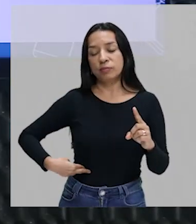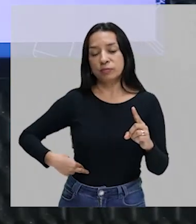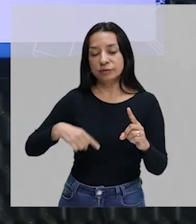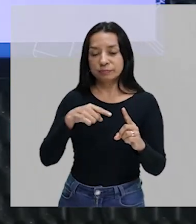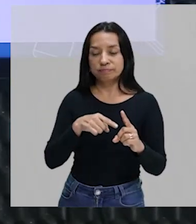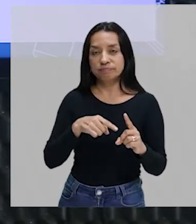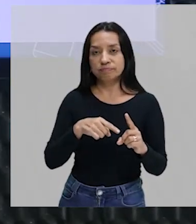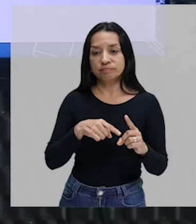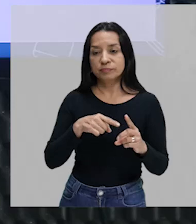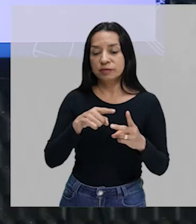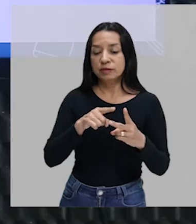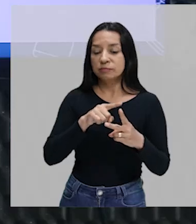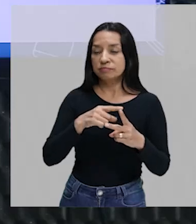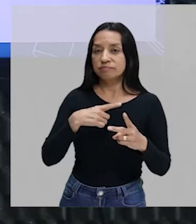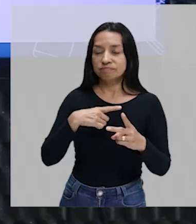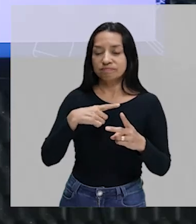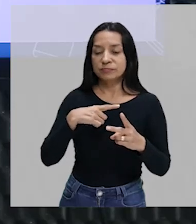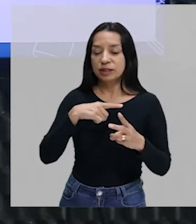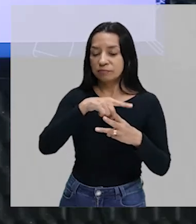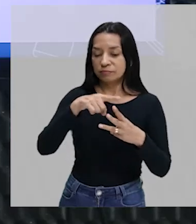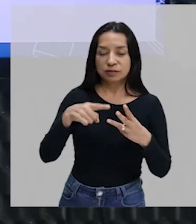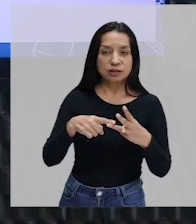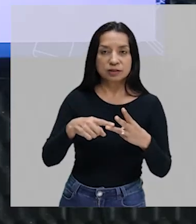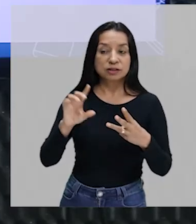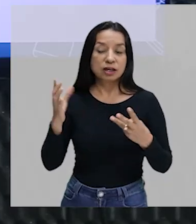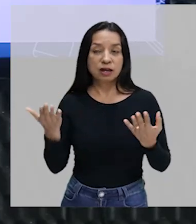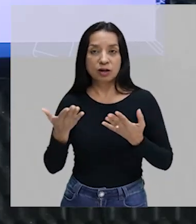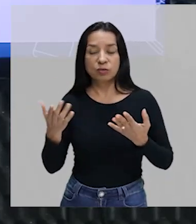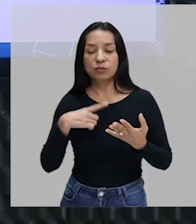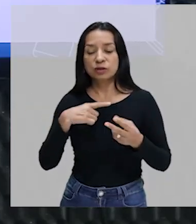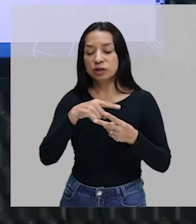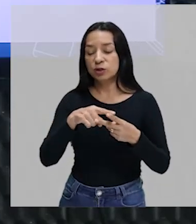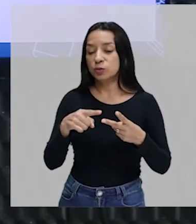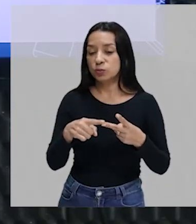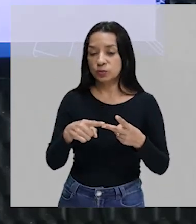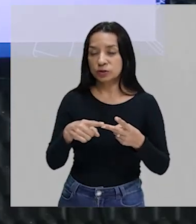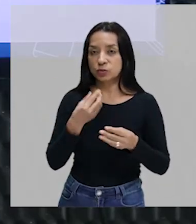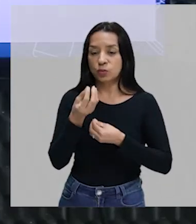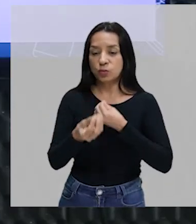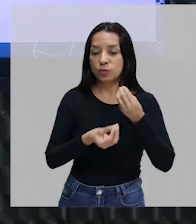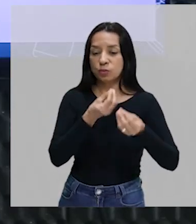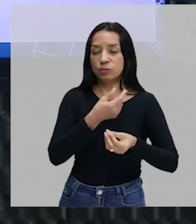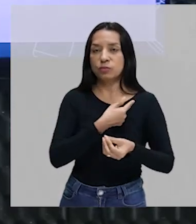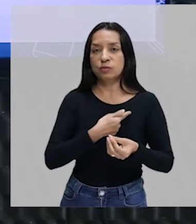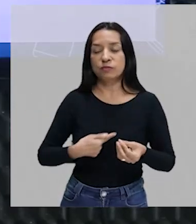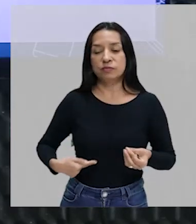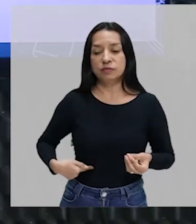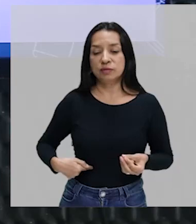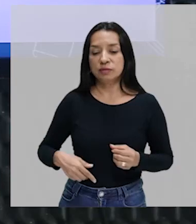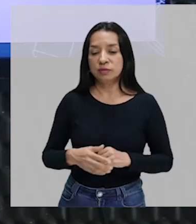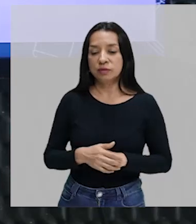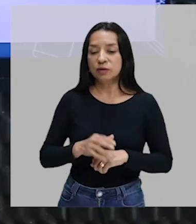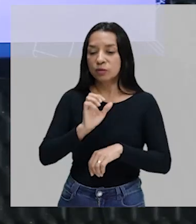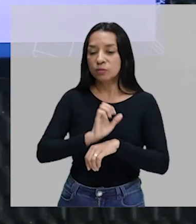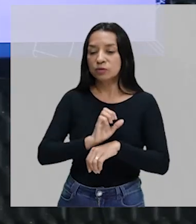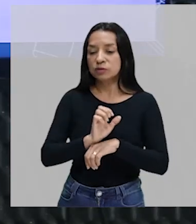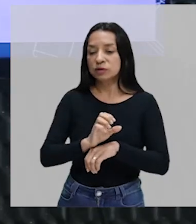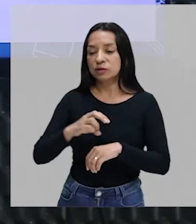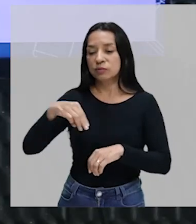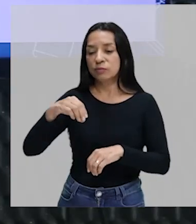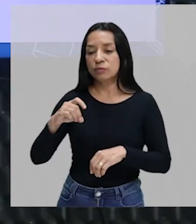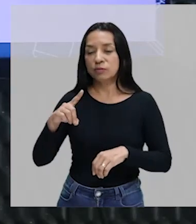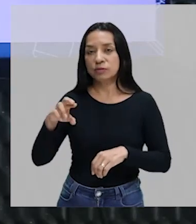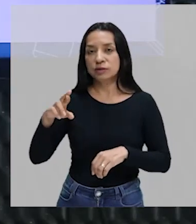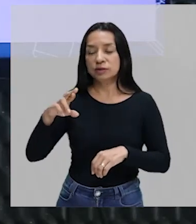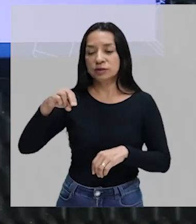vez de ter 3, passa a ter só 2 formas de governo. O Estado moderno, na visão do pai do